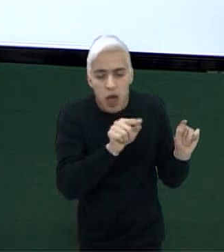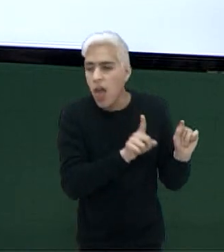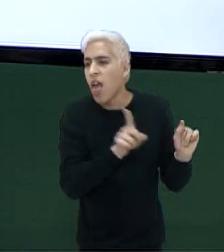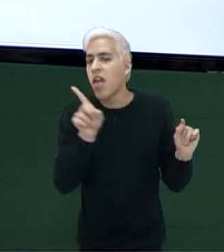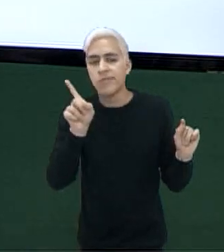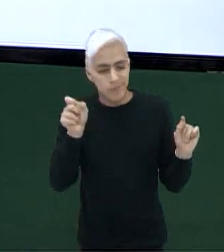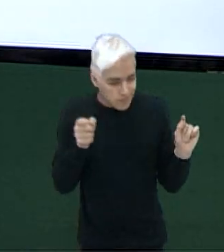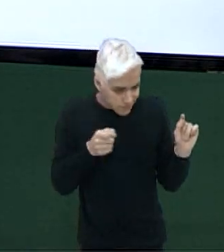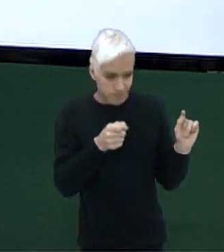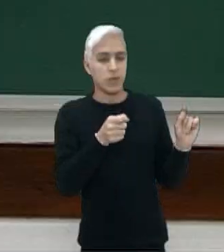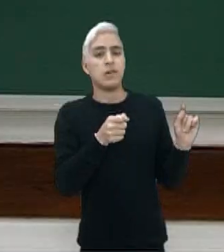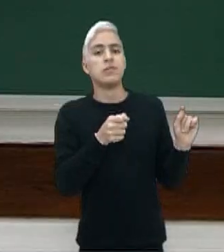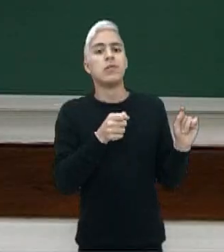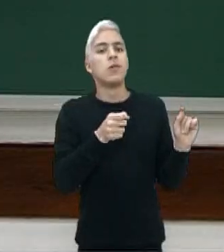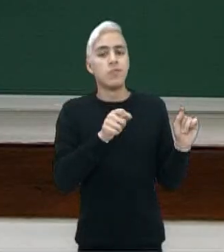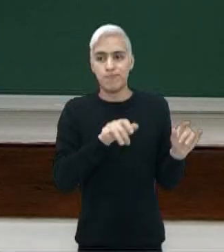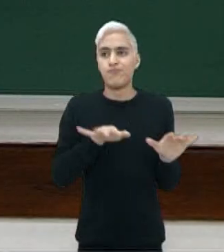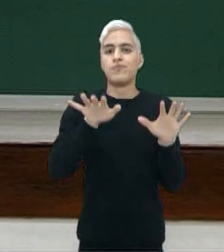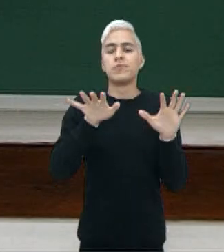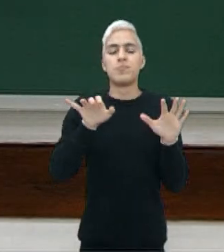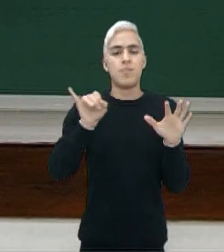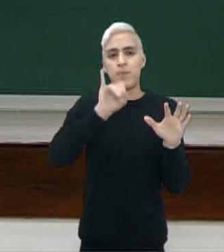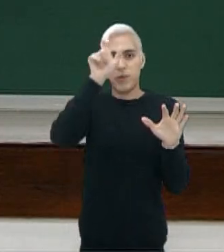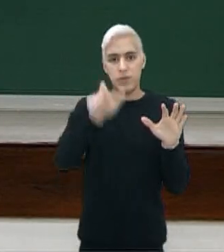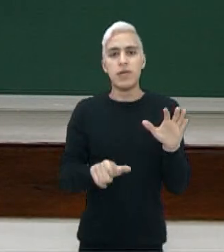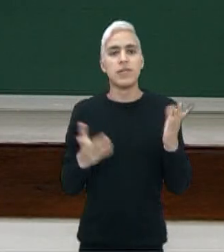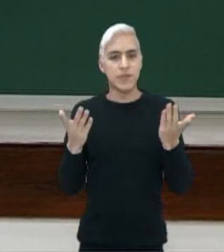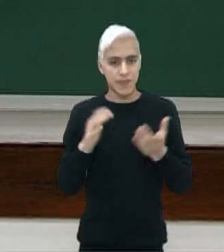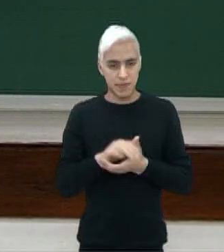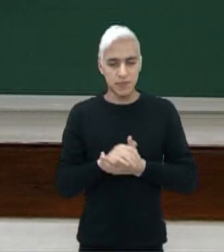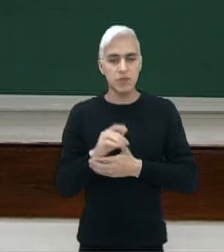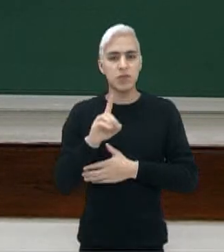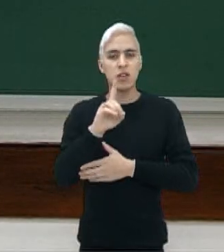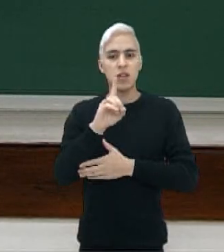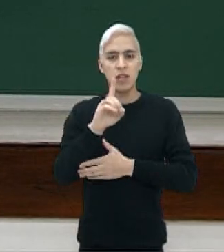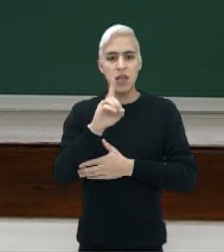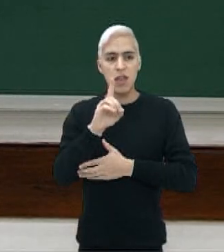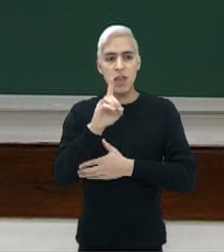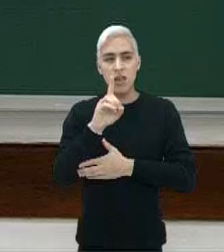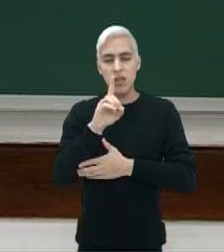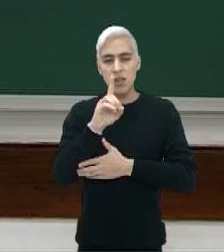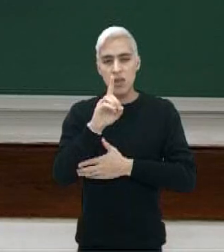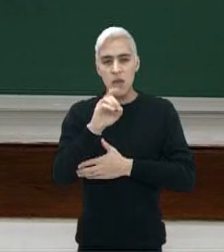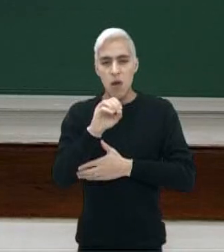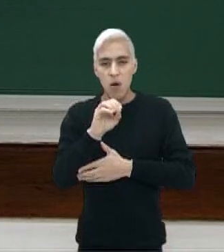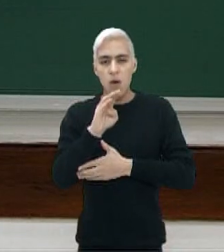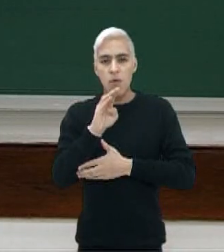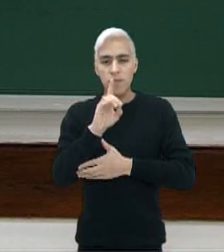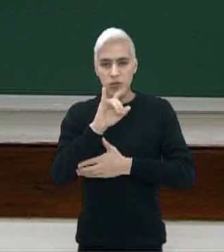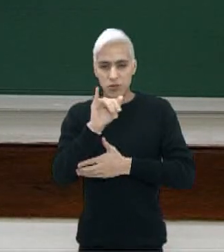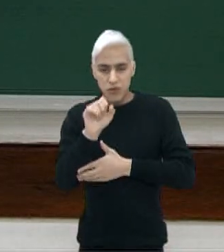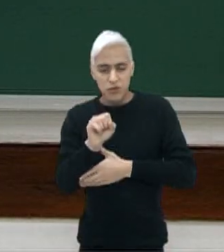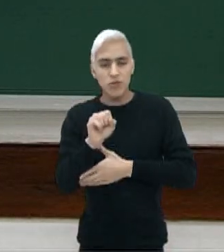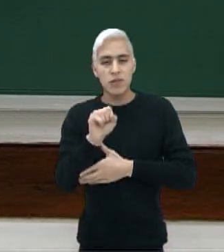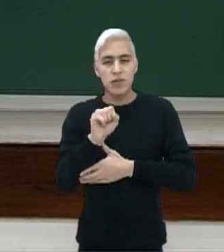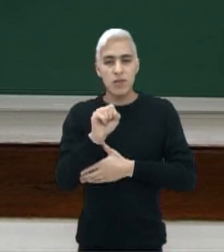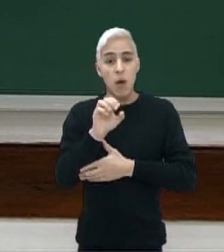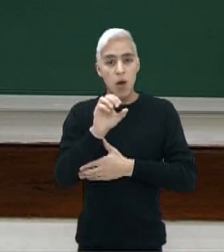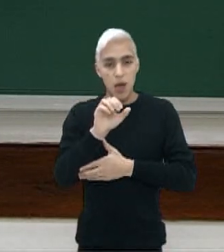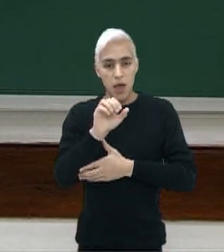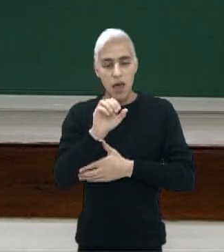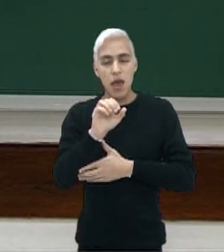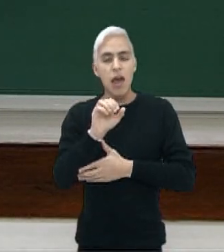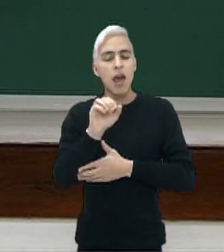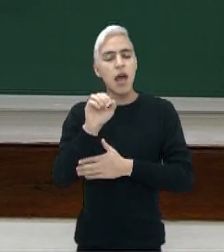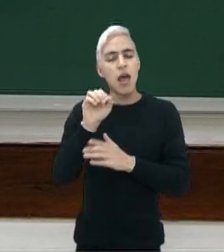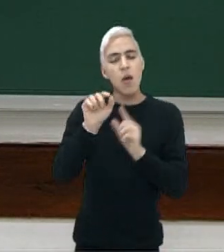é, né? Vamos lá ver? Que é o Abdias Nascimento. Eu retirei para nós trabalharmos hoje um trecho